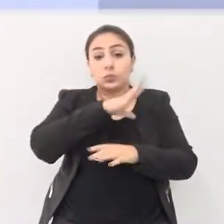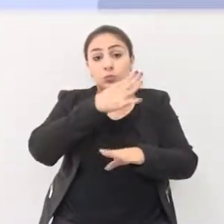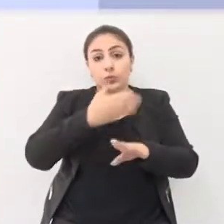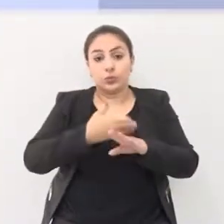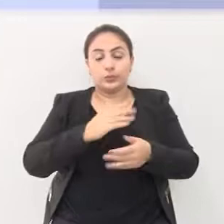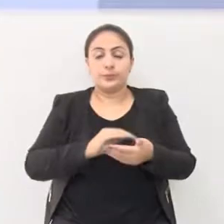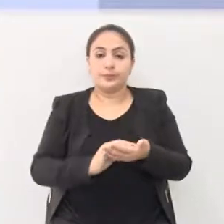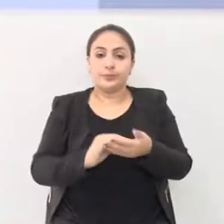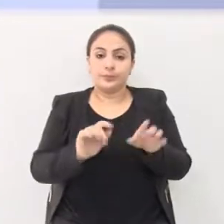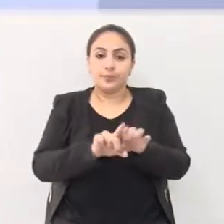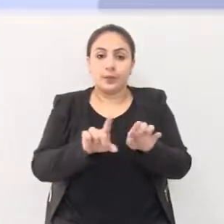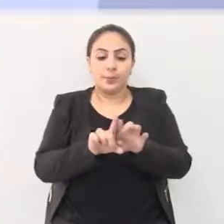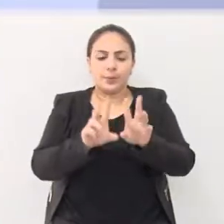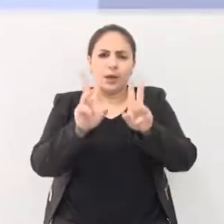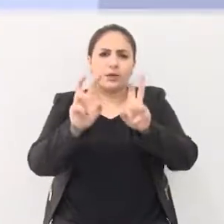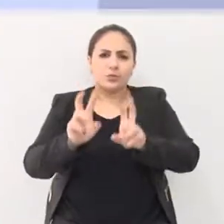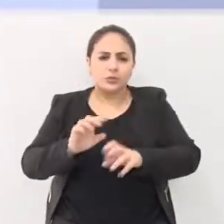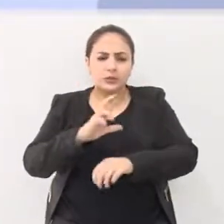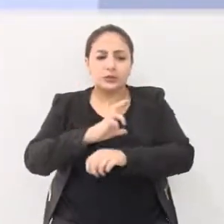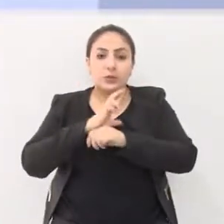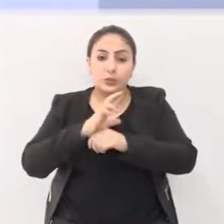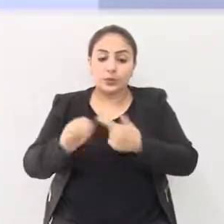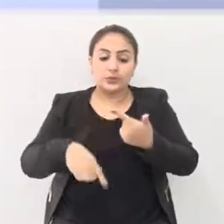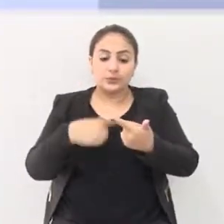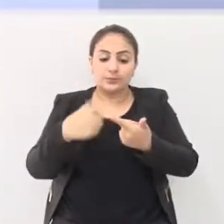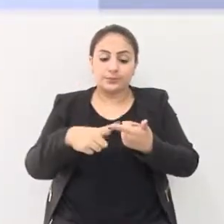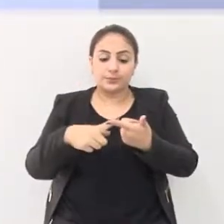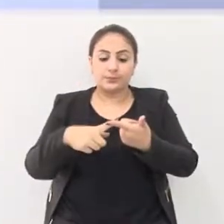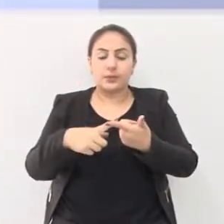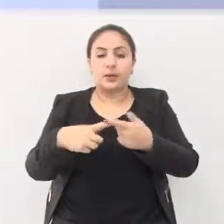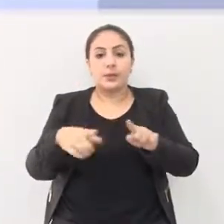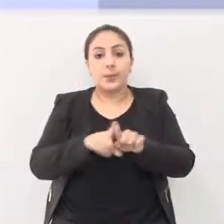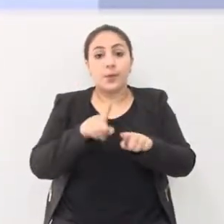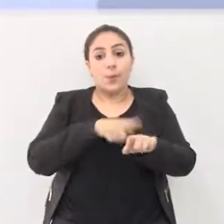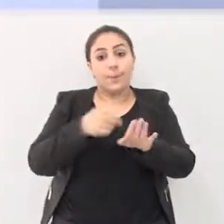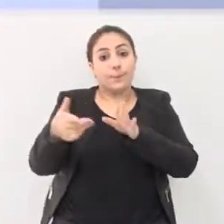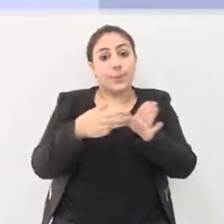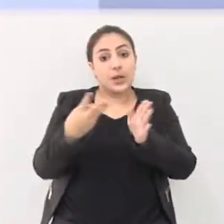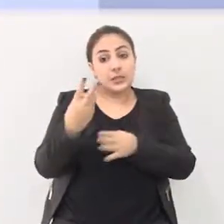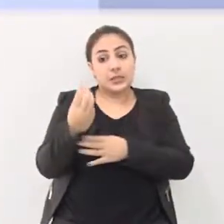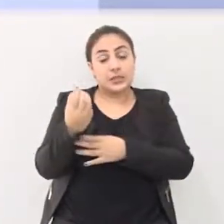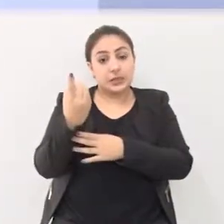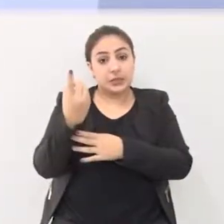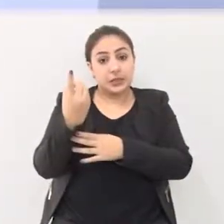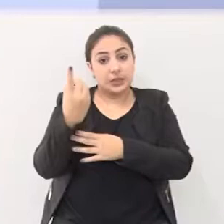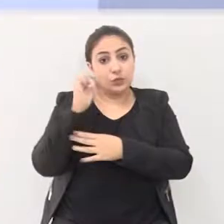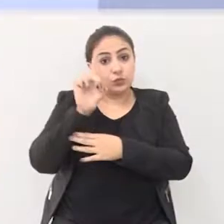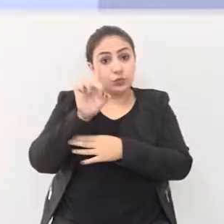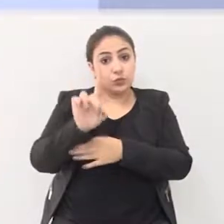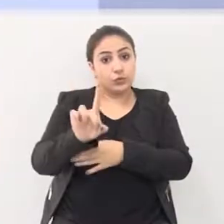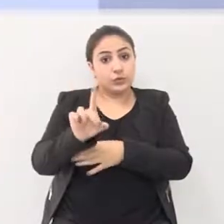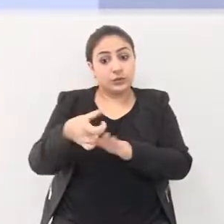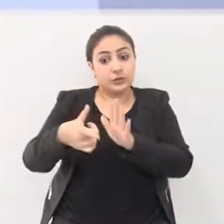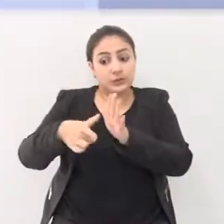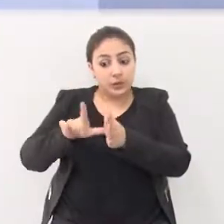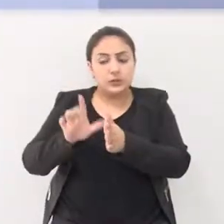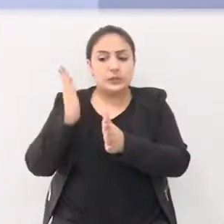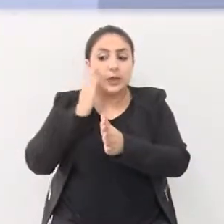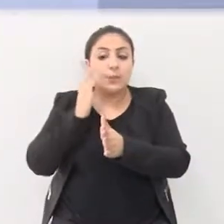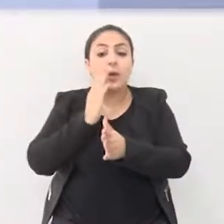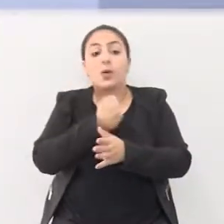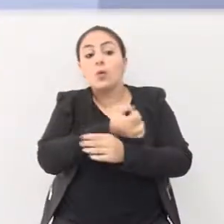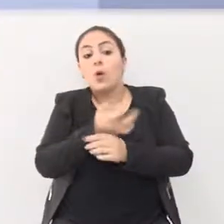inteiro. Dentre outras coisas, a questão de segurança, a questão de um prazo de 30 dias de antecedência, já ter